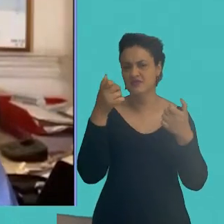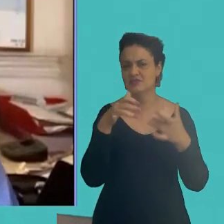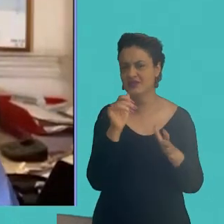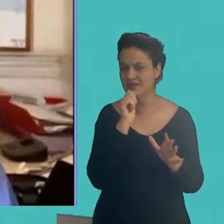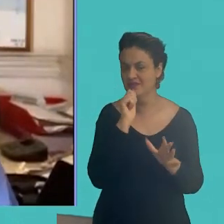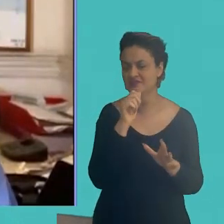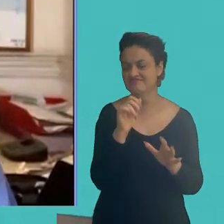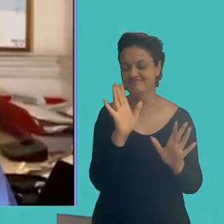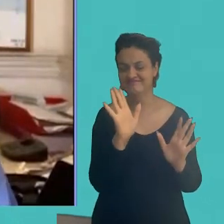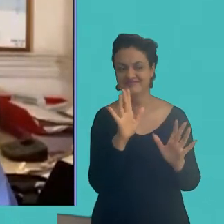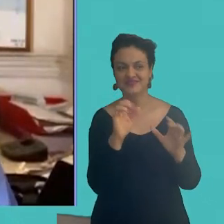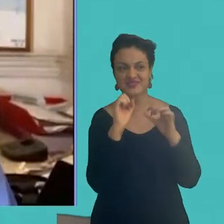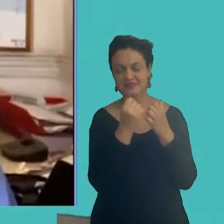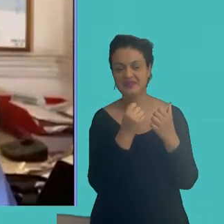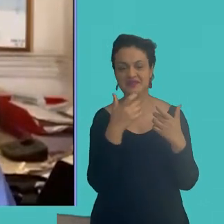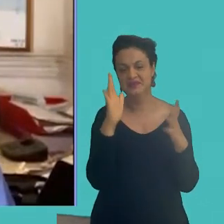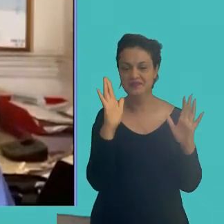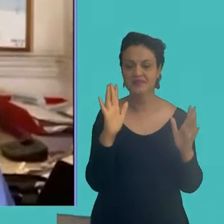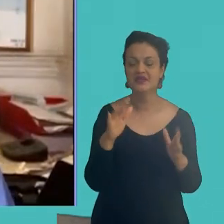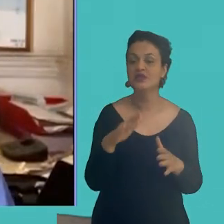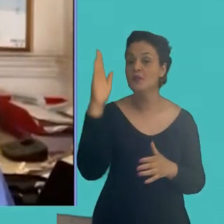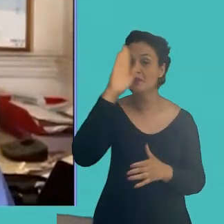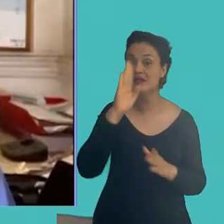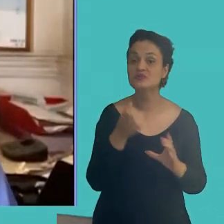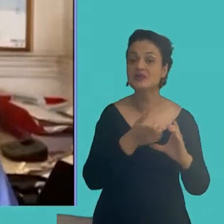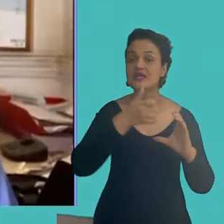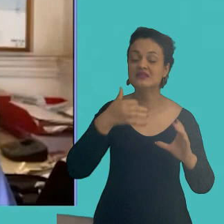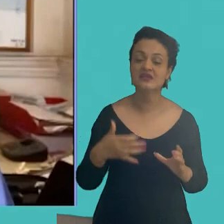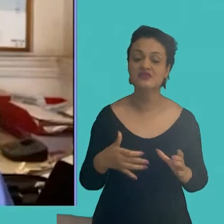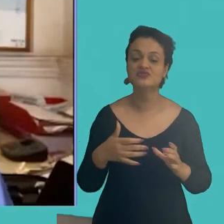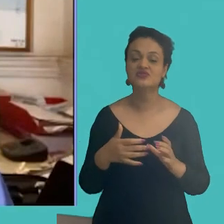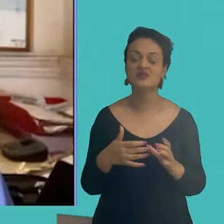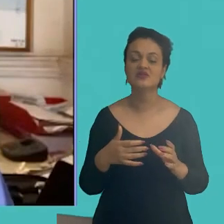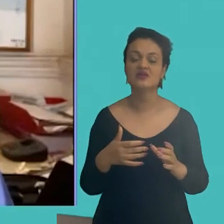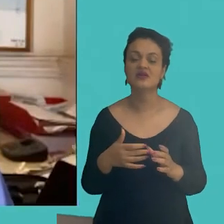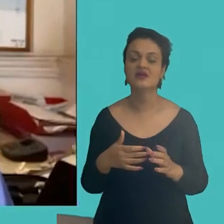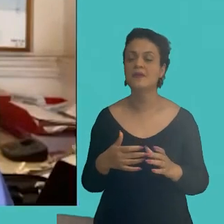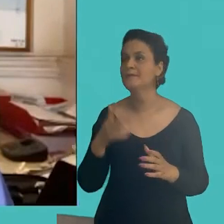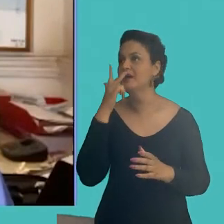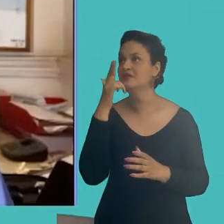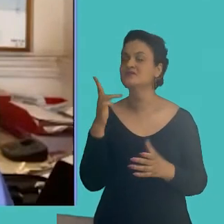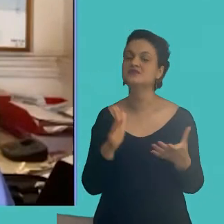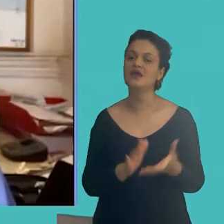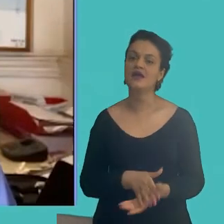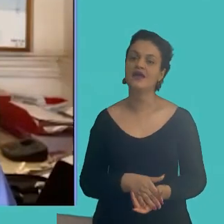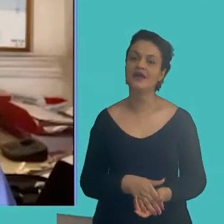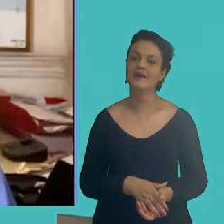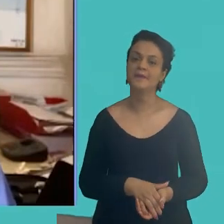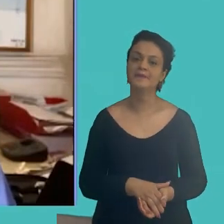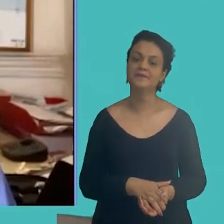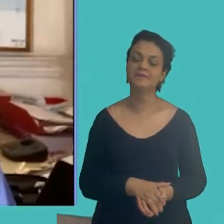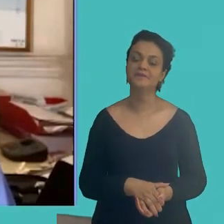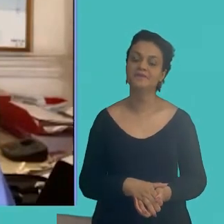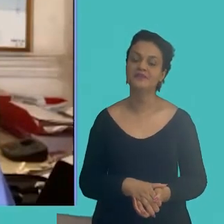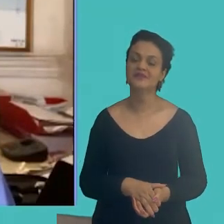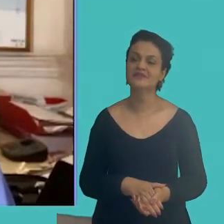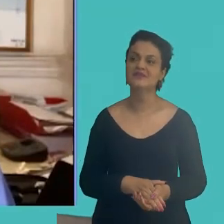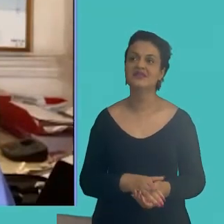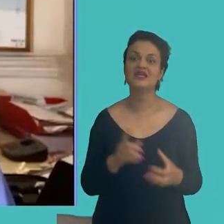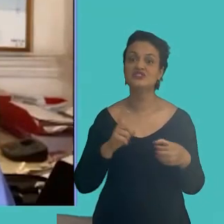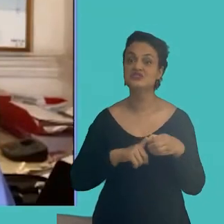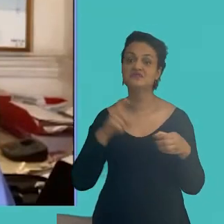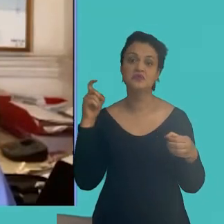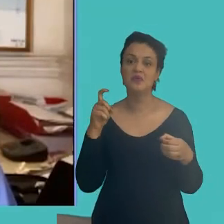que o Brasil, pelas suas características, estivesse, digamos, desligado dos grandes